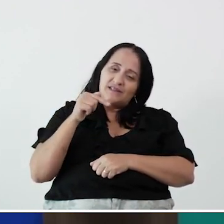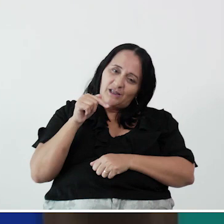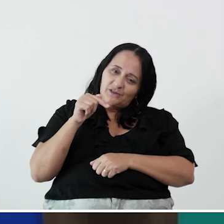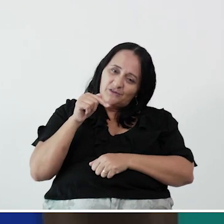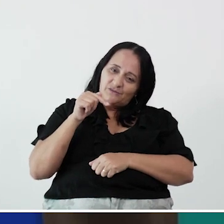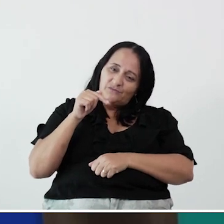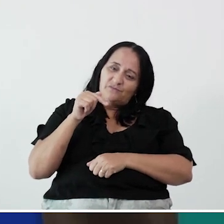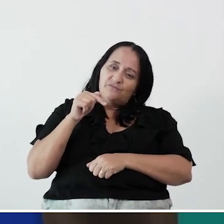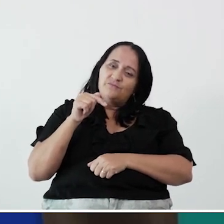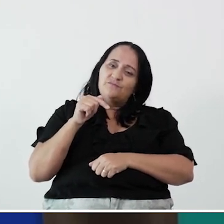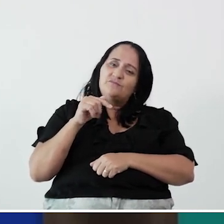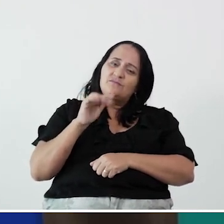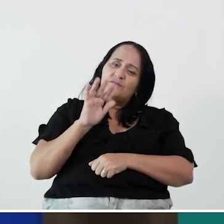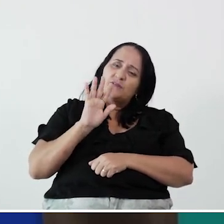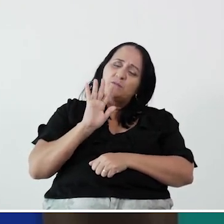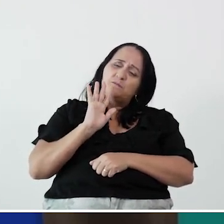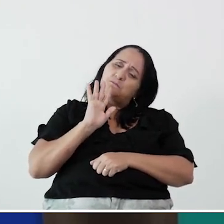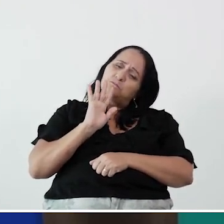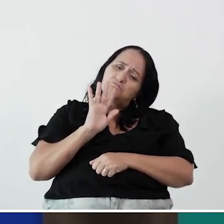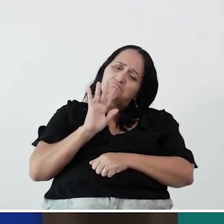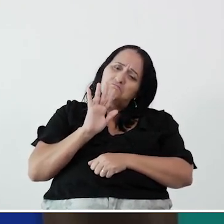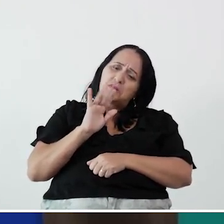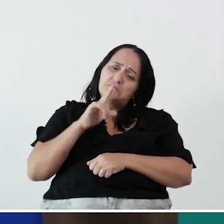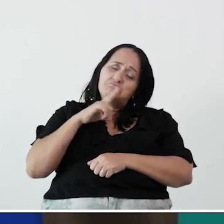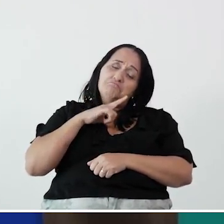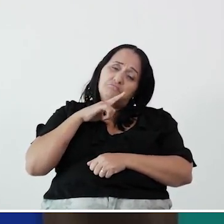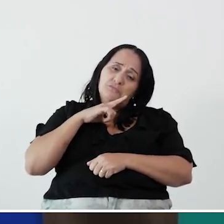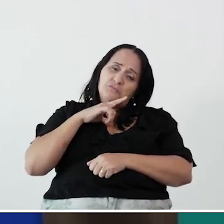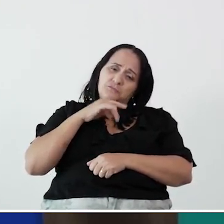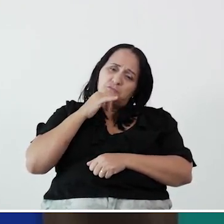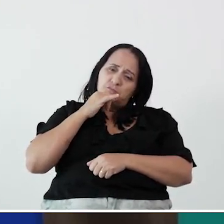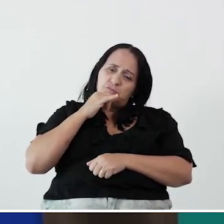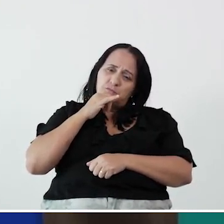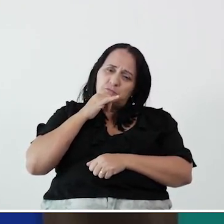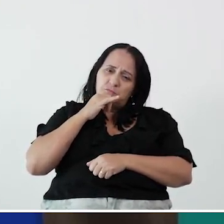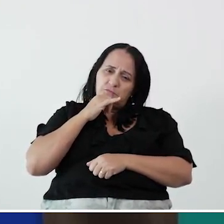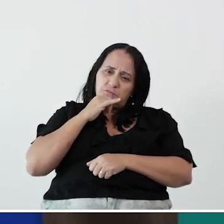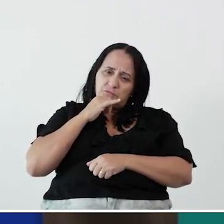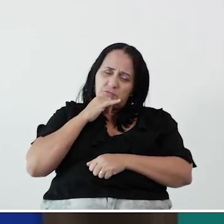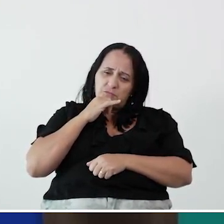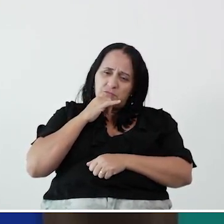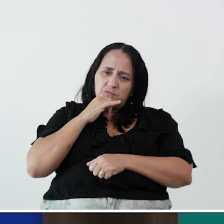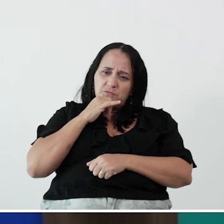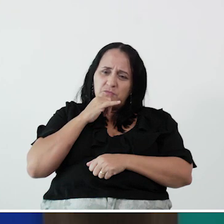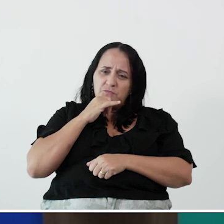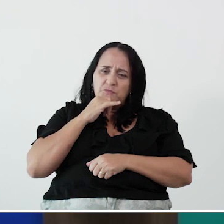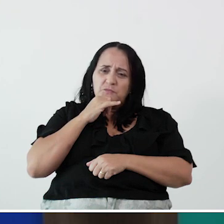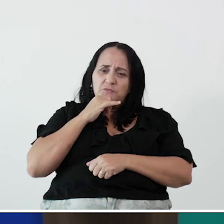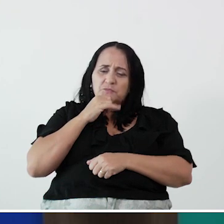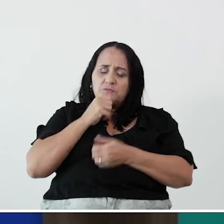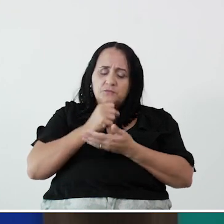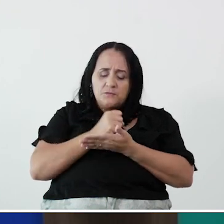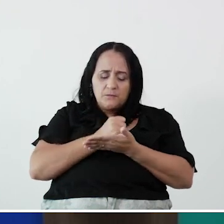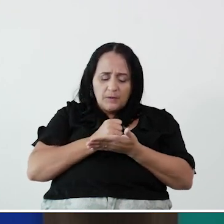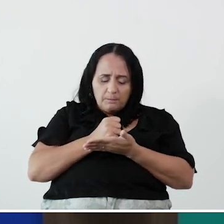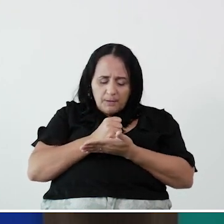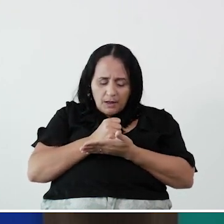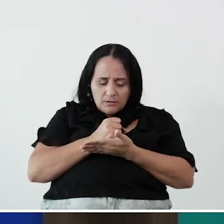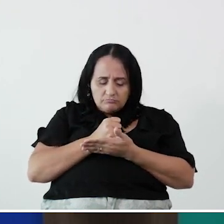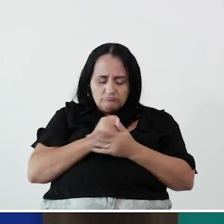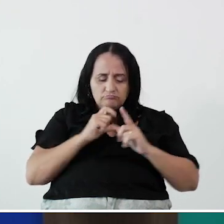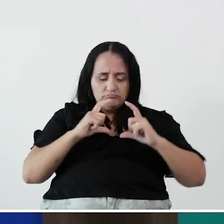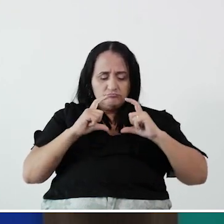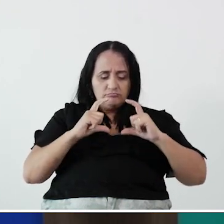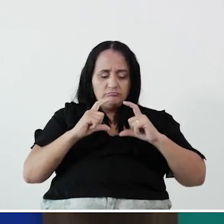Mas se você quiser resumir numa regrinha, olha, multiplicando, quando eu tenho potência de base